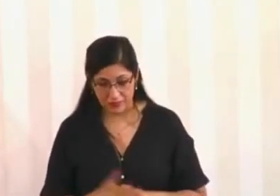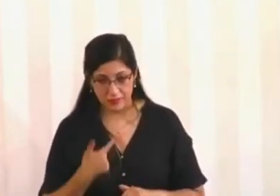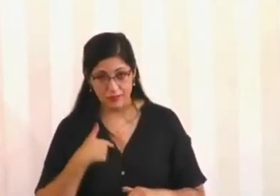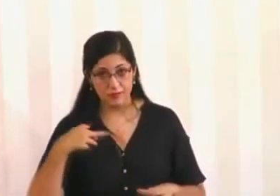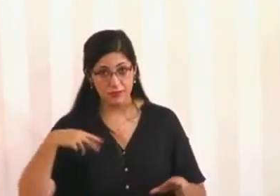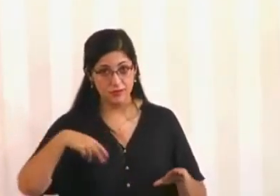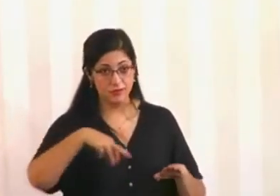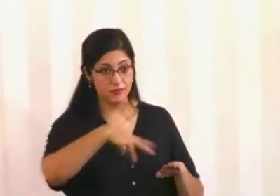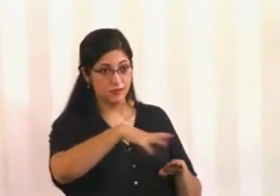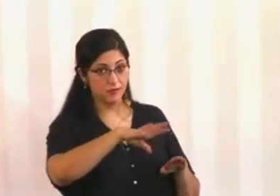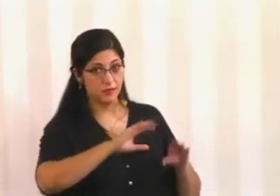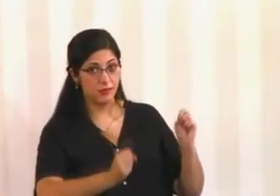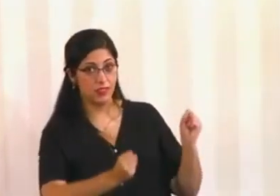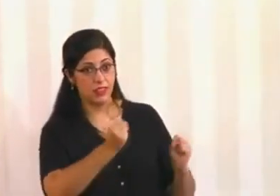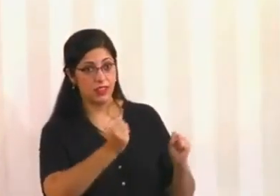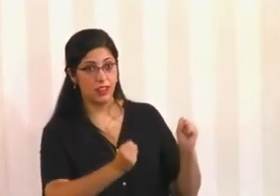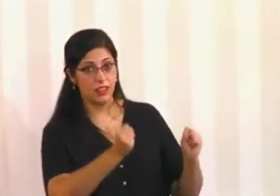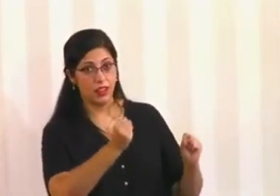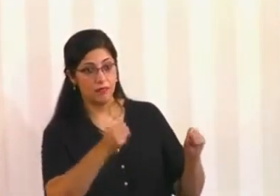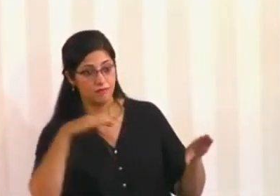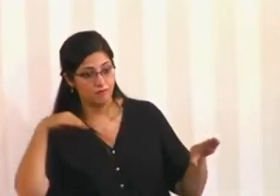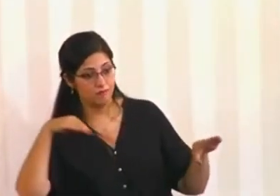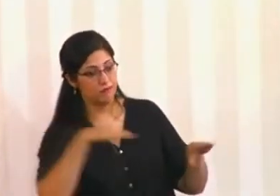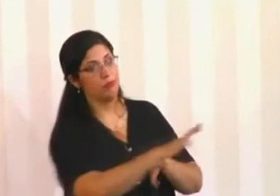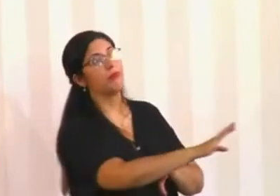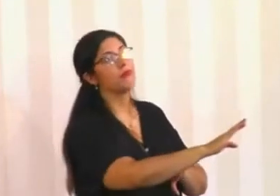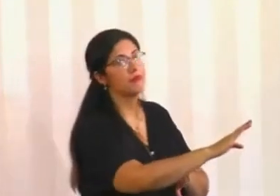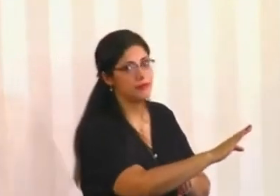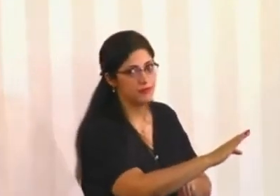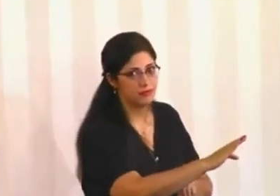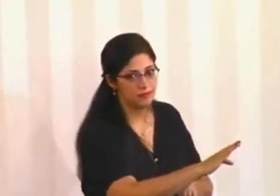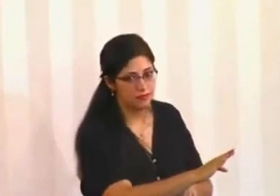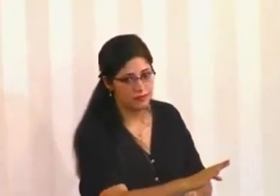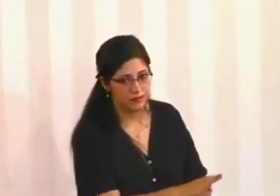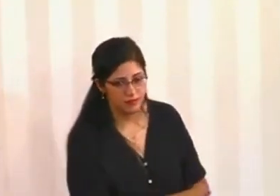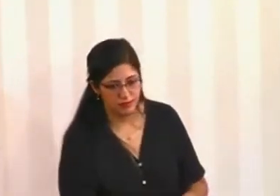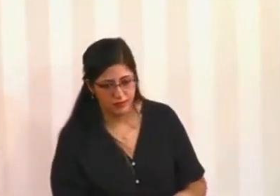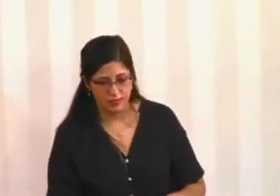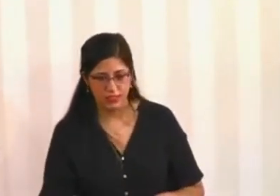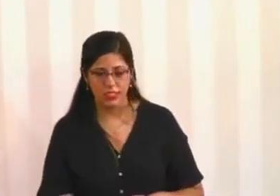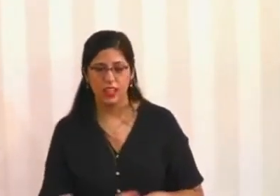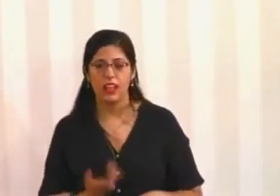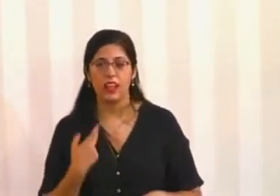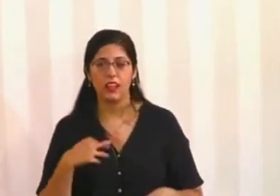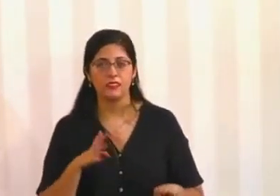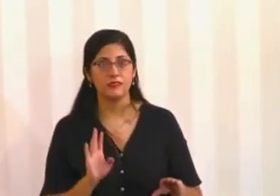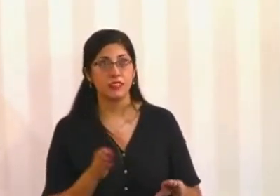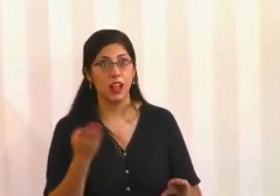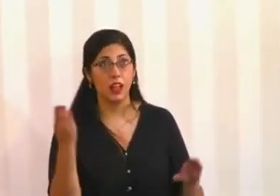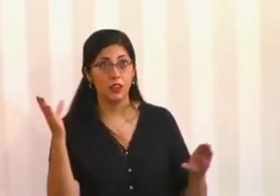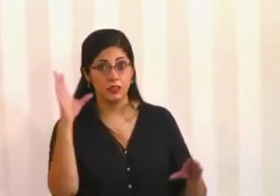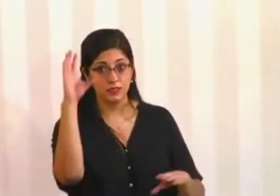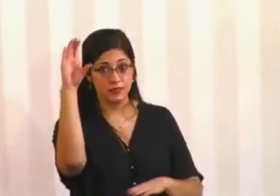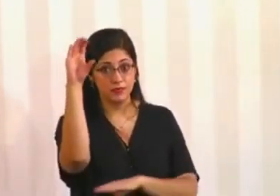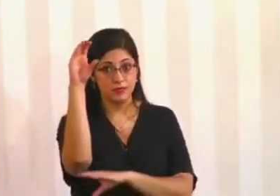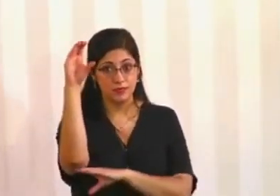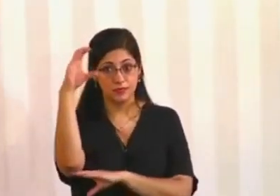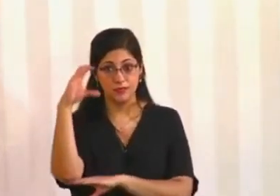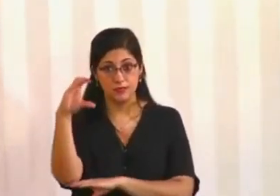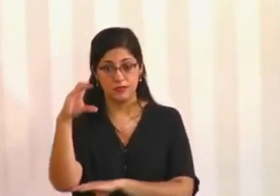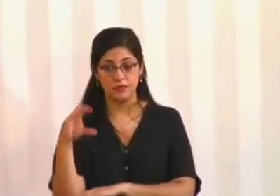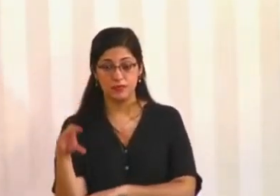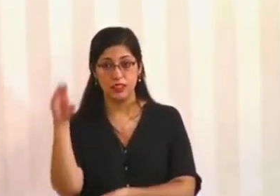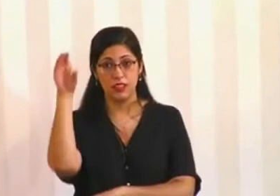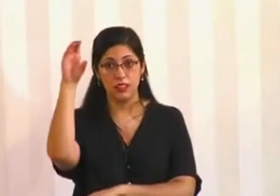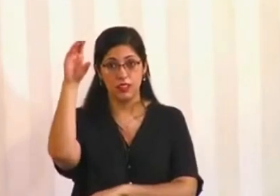Faria Lima, por uma ambulância. Eu era office boy e fui atravessar no semáforo. O semáforo estava vermelho para os